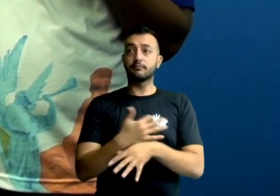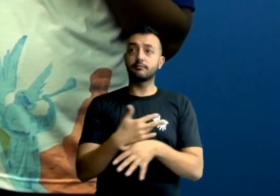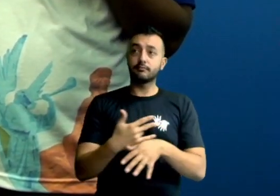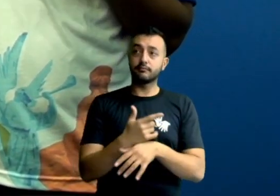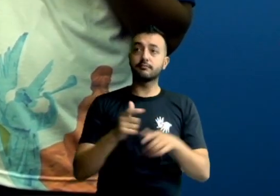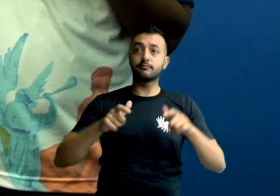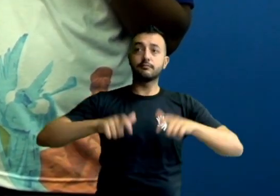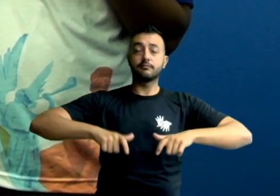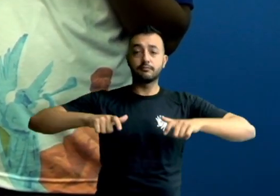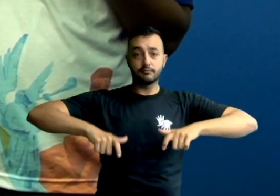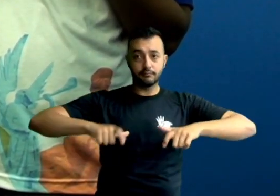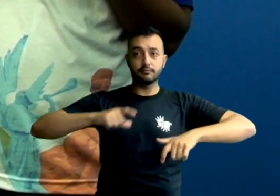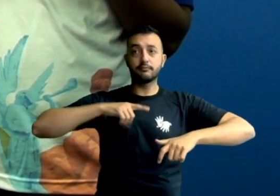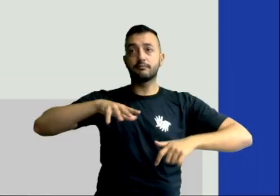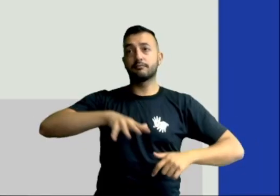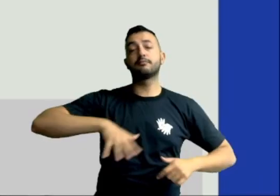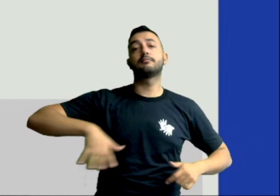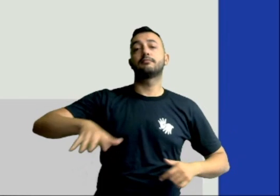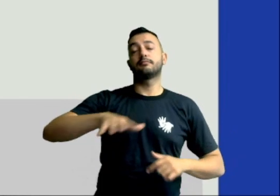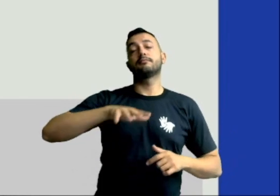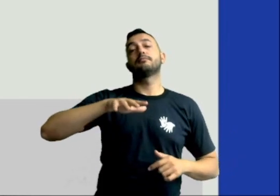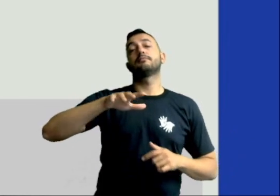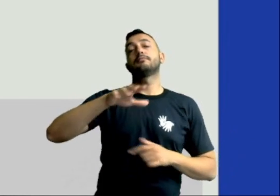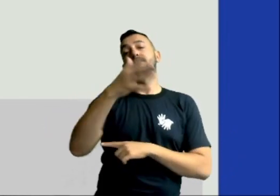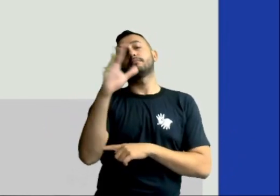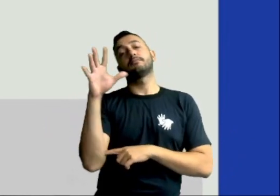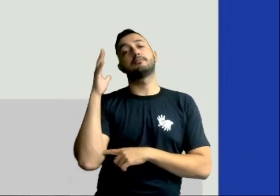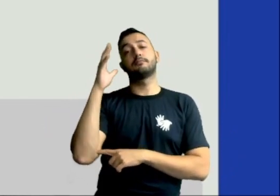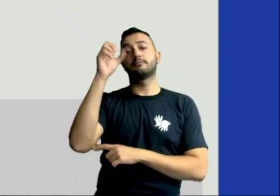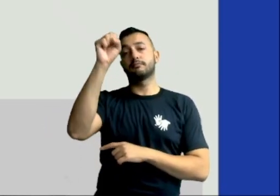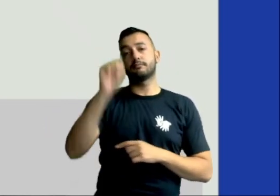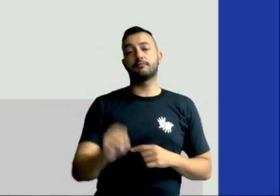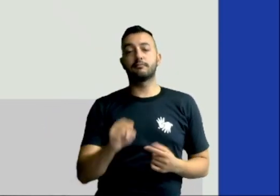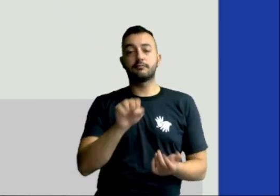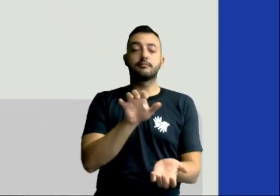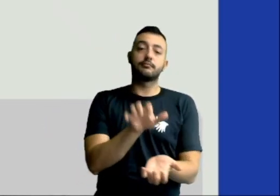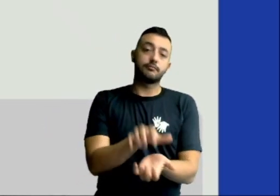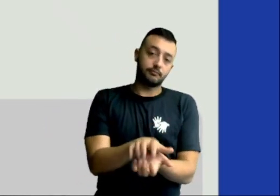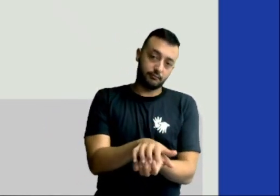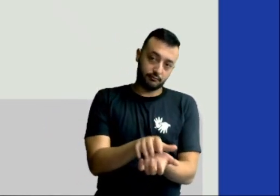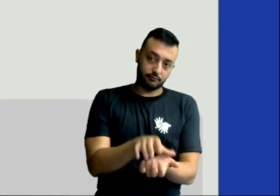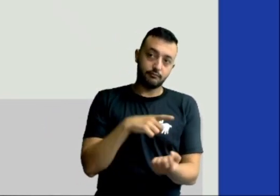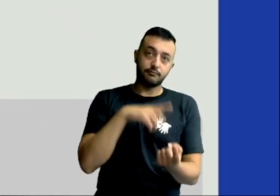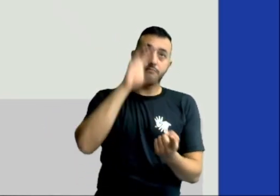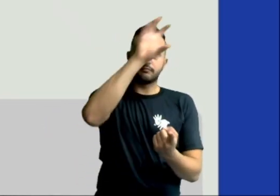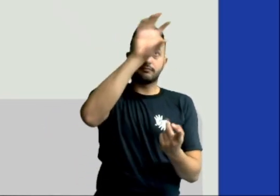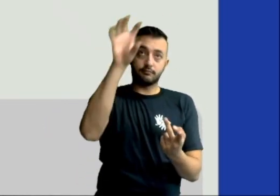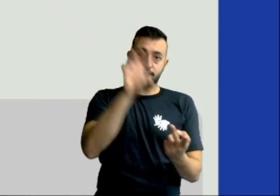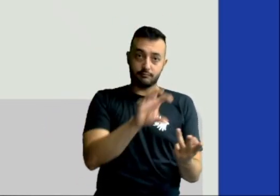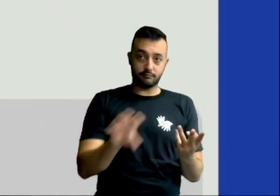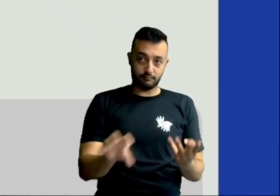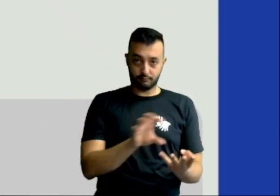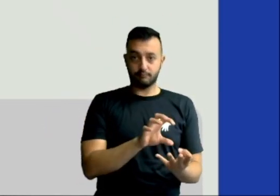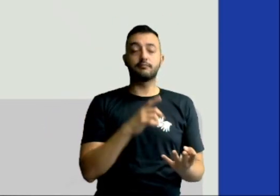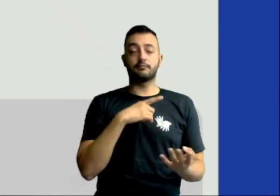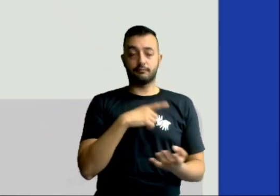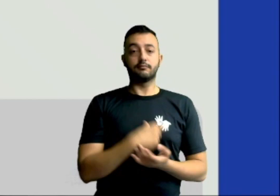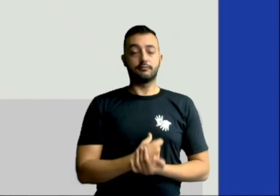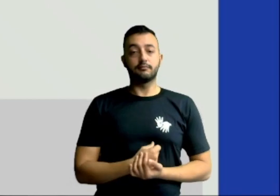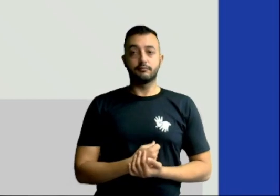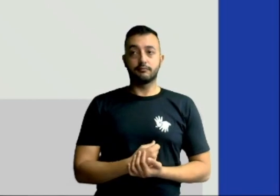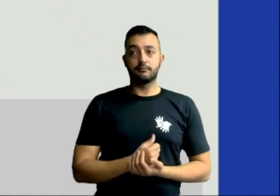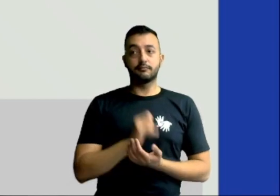está localizado nesta mesorregião da Mata Sul Pernambuco ele é dividido em diferentes mesorregião tá bem